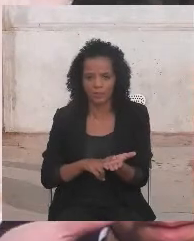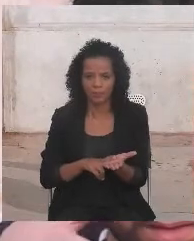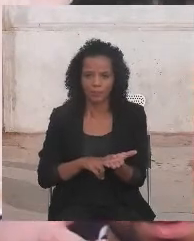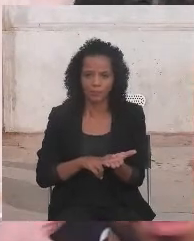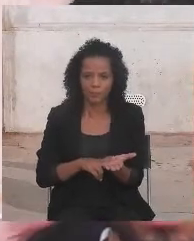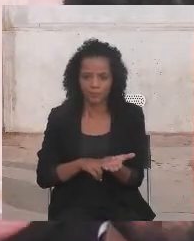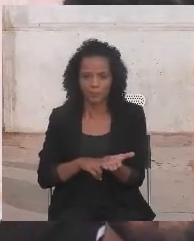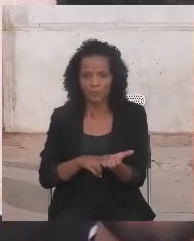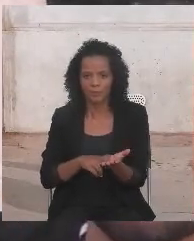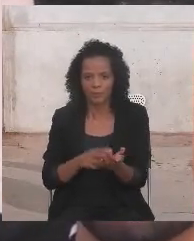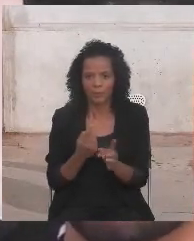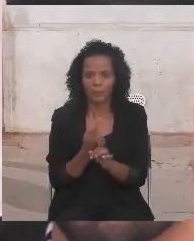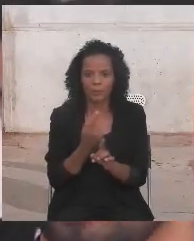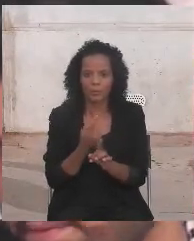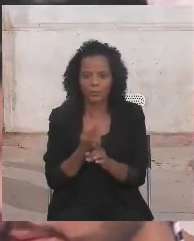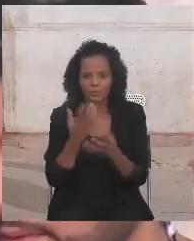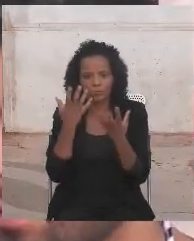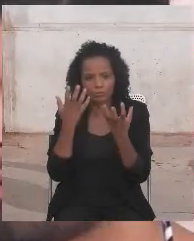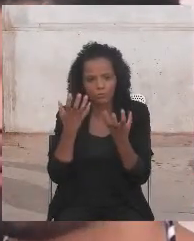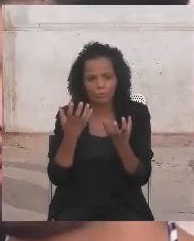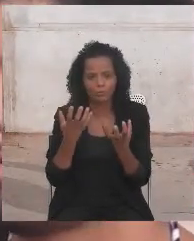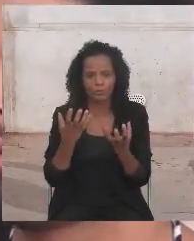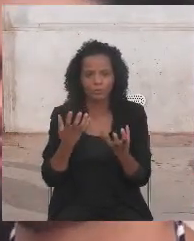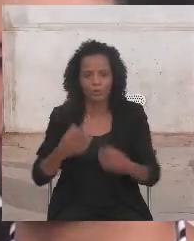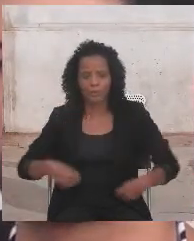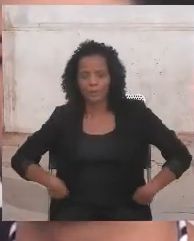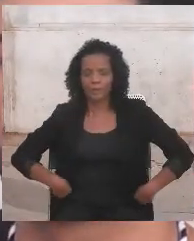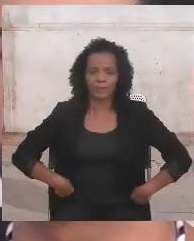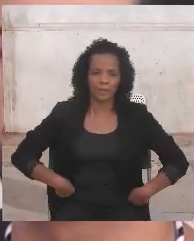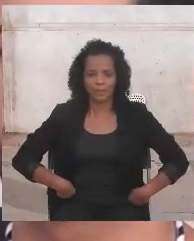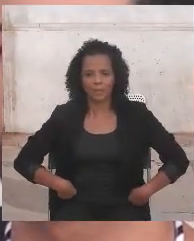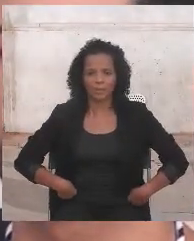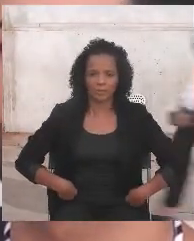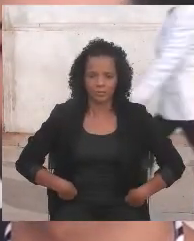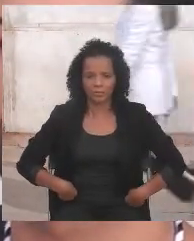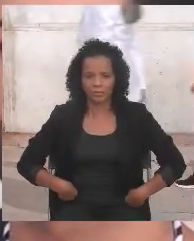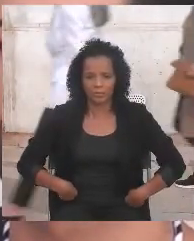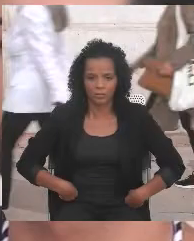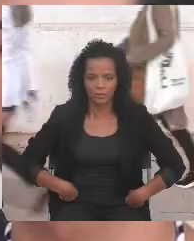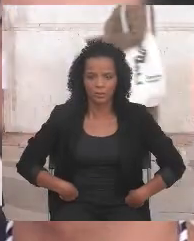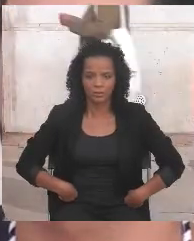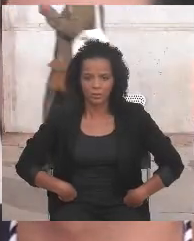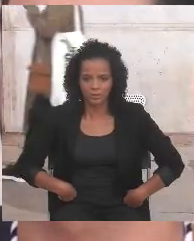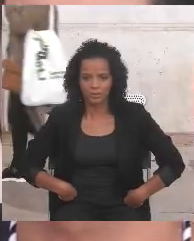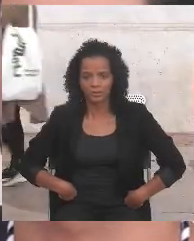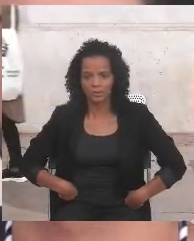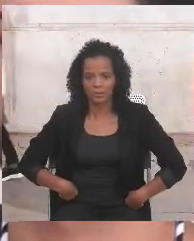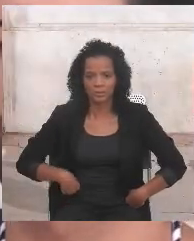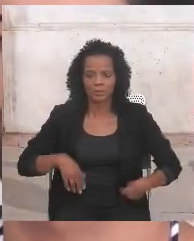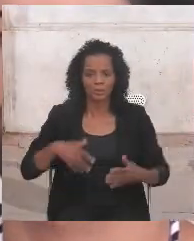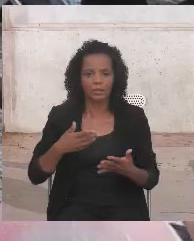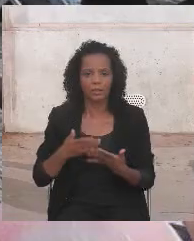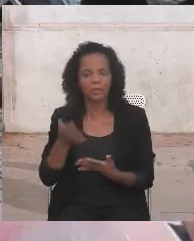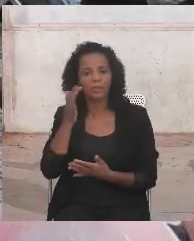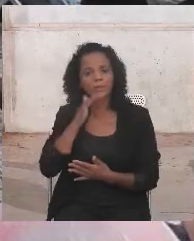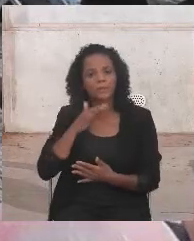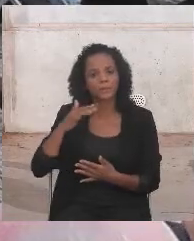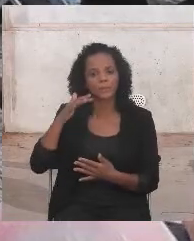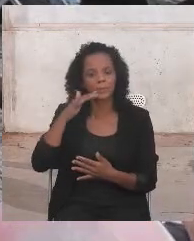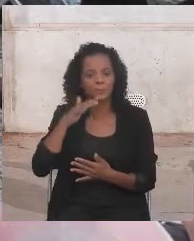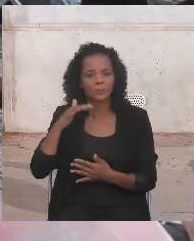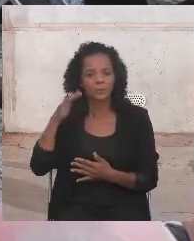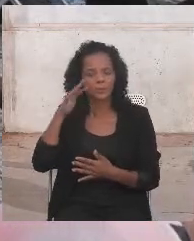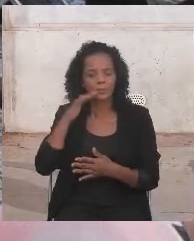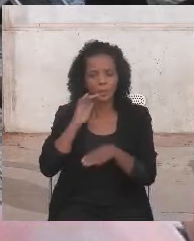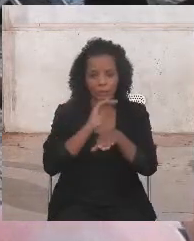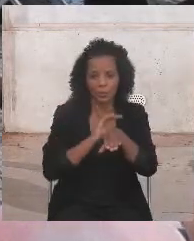teus seios são as colinas varinas, pregão que me terás à porta,